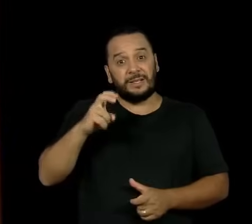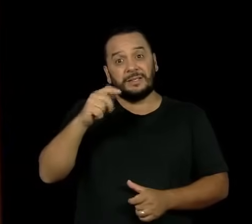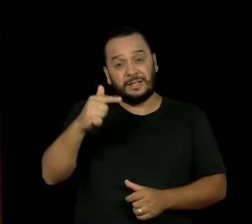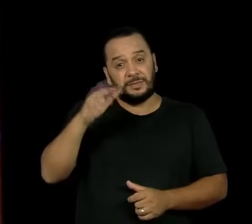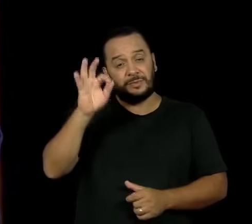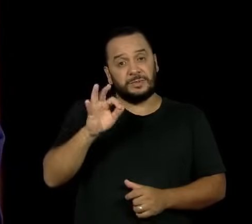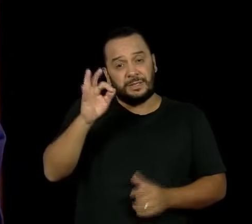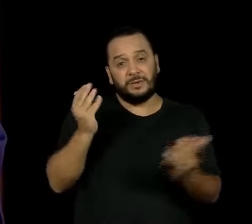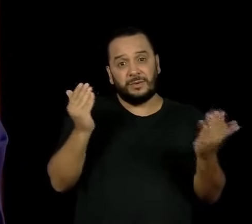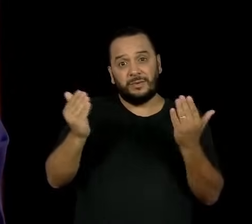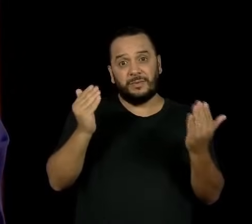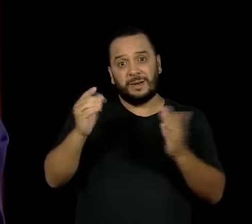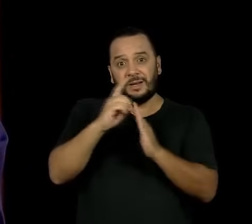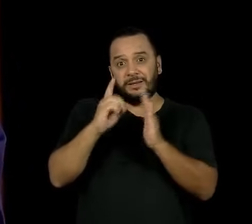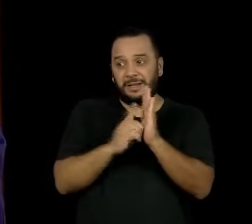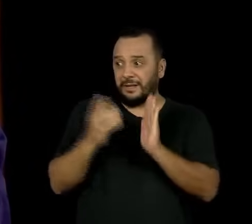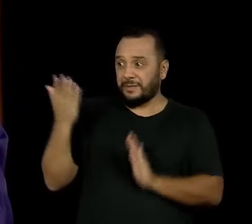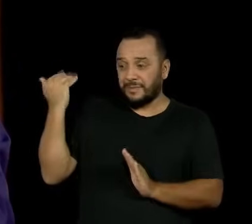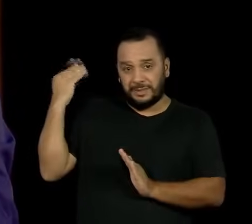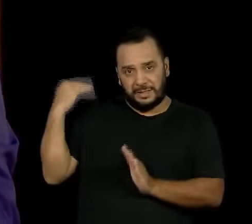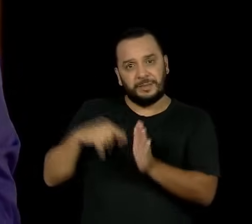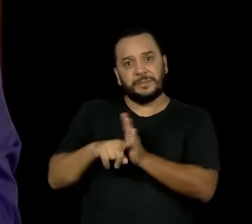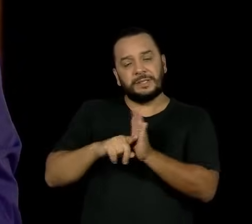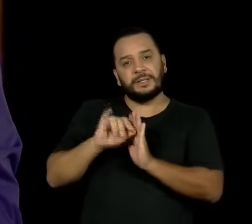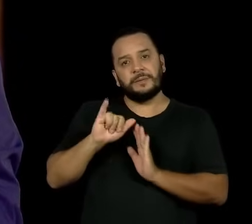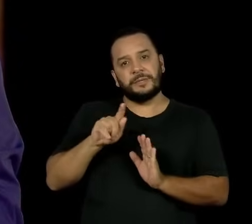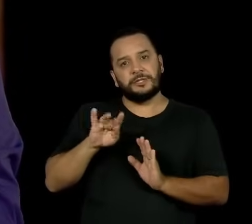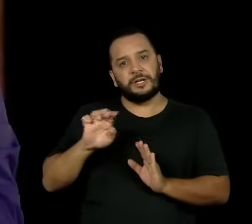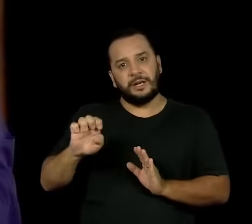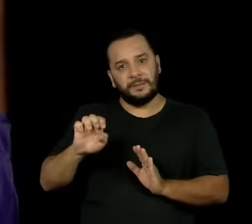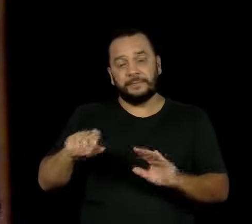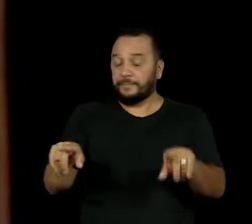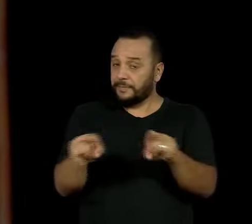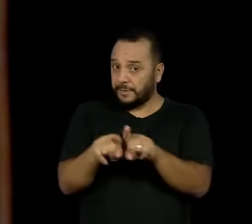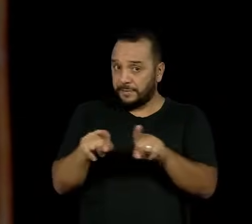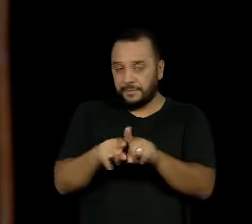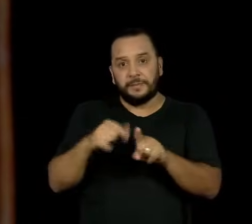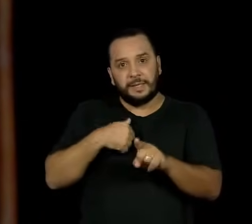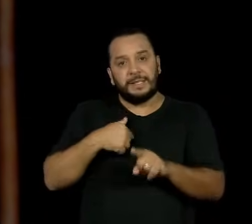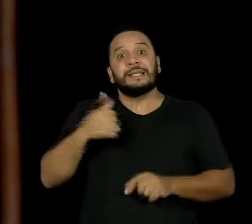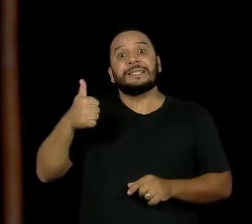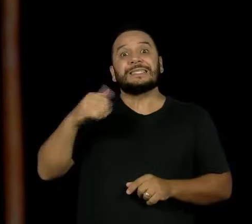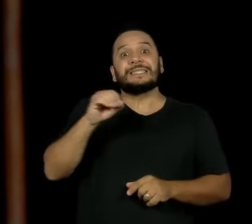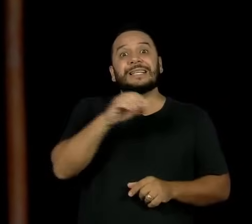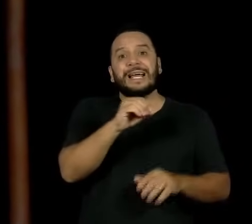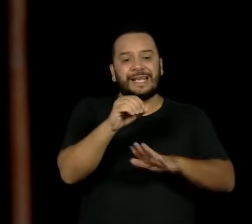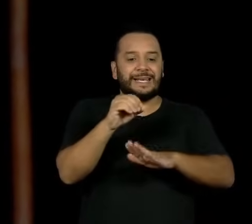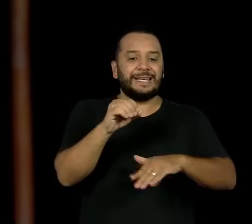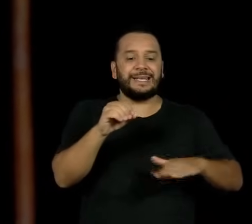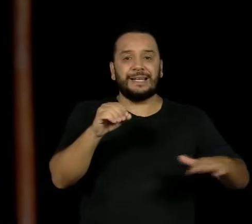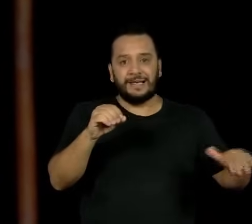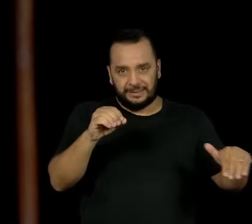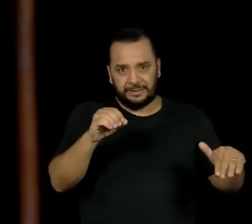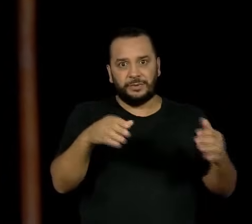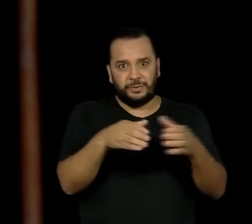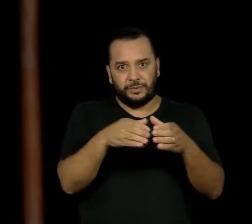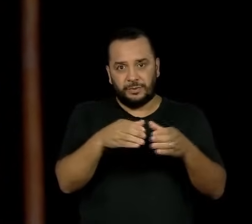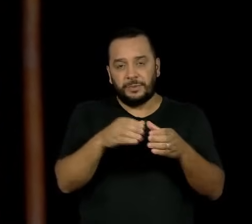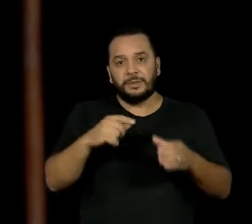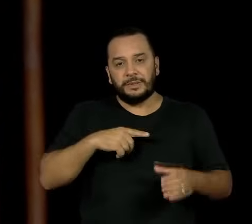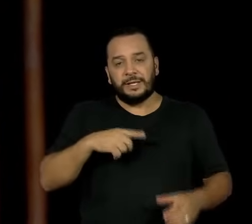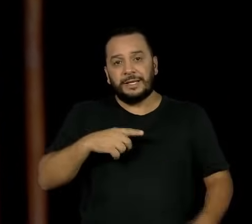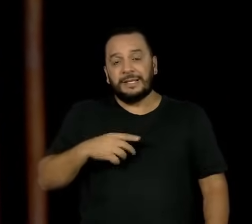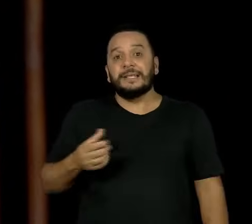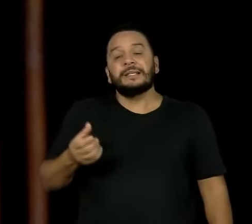de 2022 indicam que para cada 100 crianças há 55 pessoas com